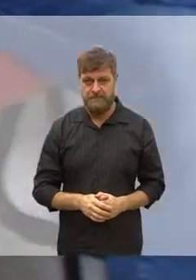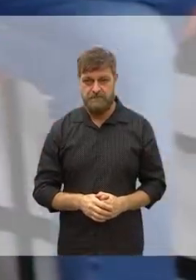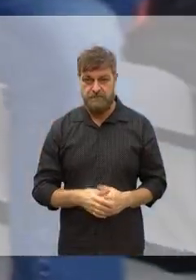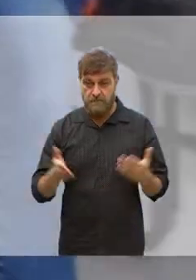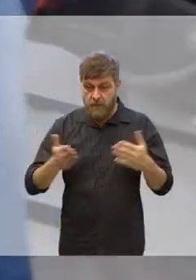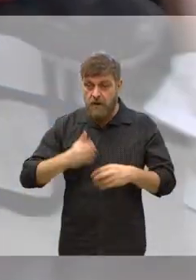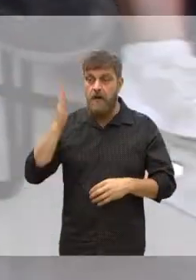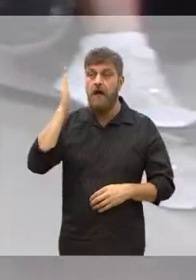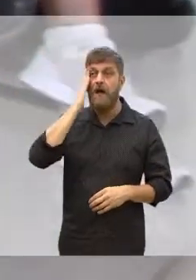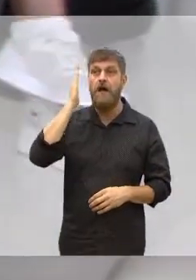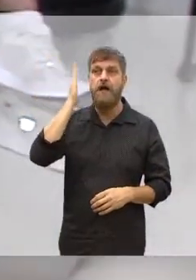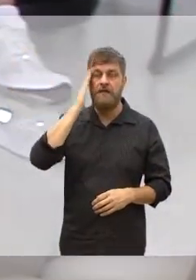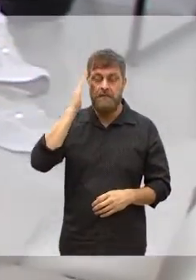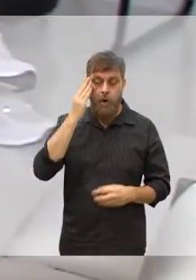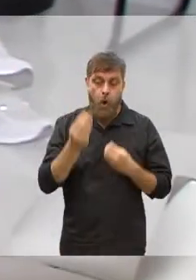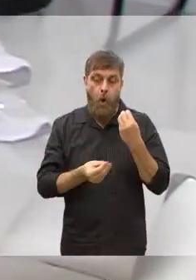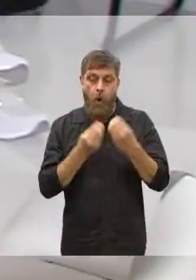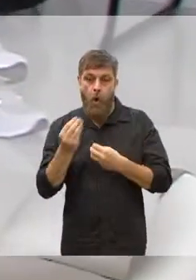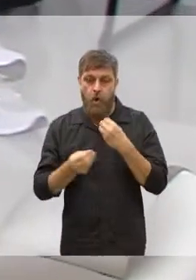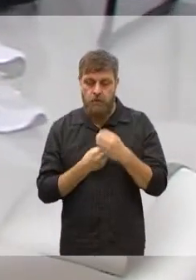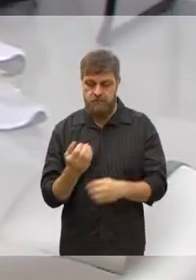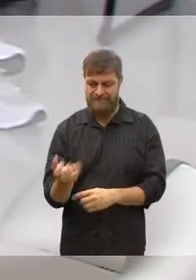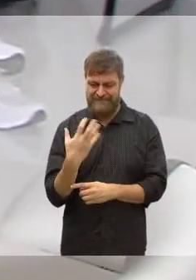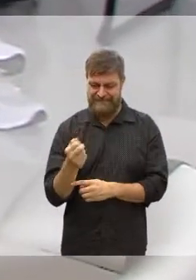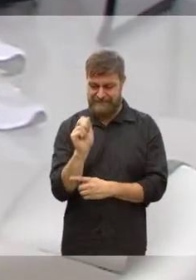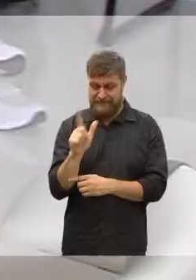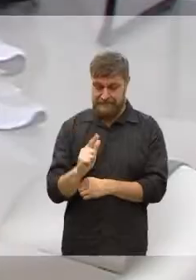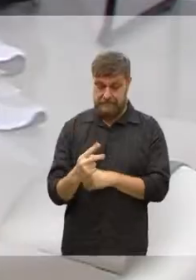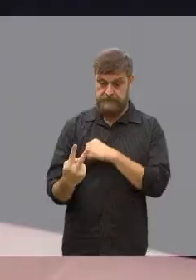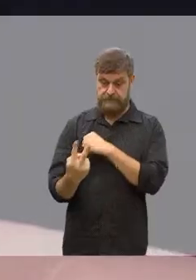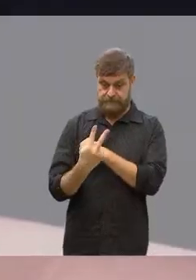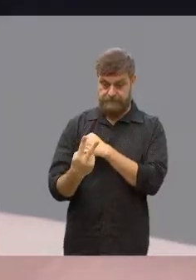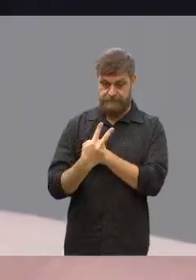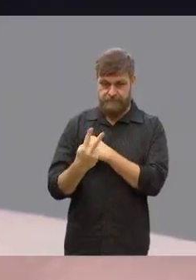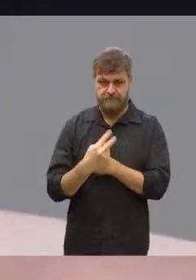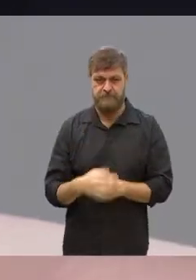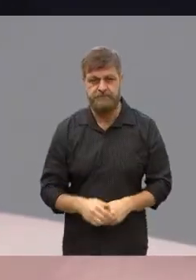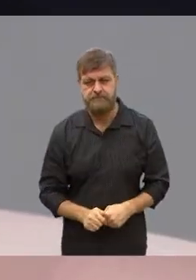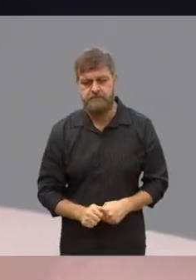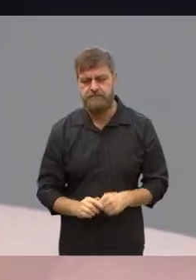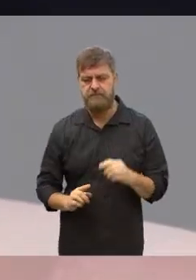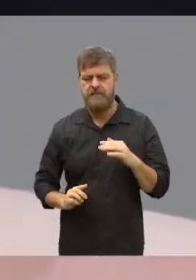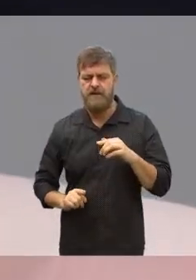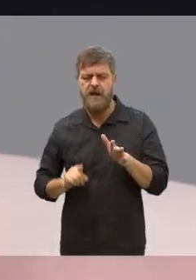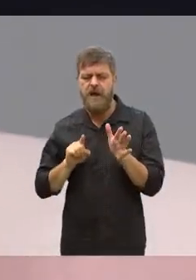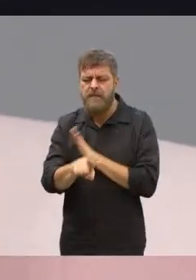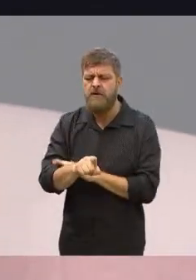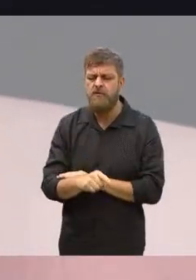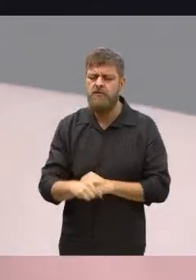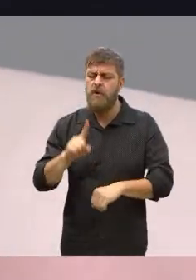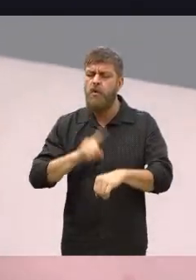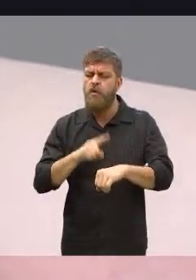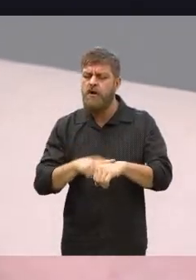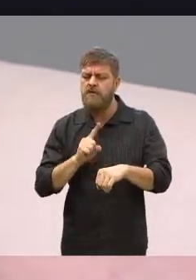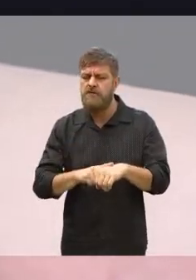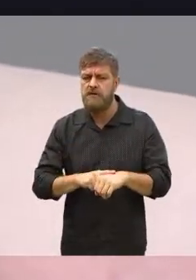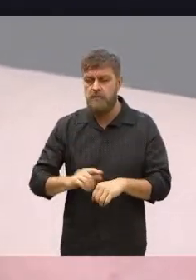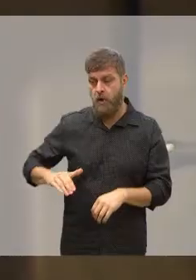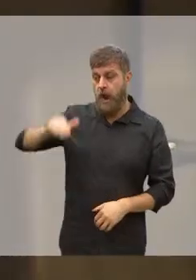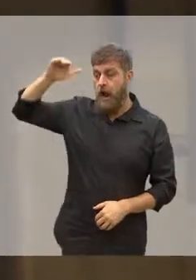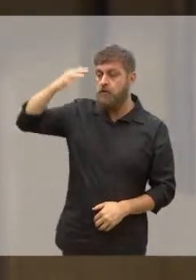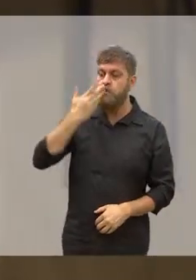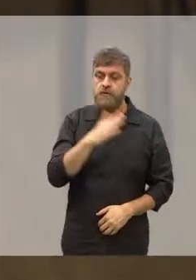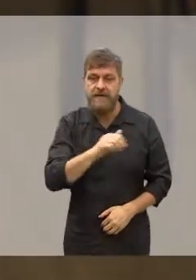Agora que sabemos como nos proteger da luz azul, ficou a pergunta: quanto tempo adultos e crianças podem passar diante